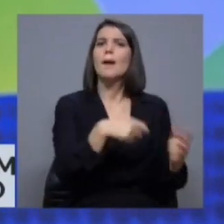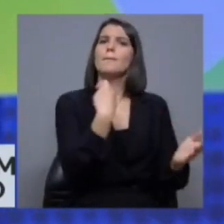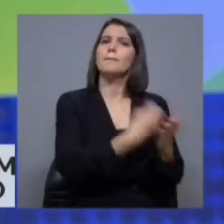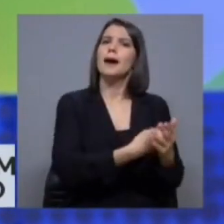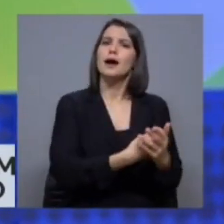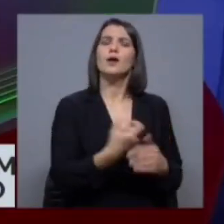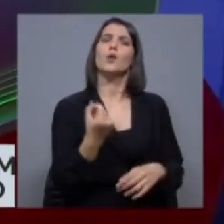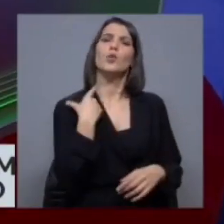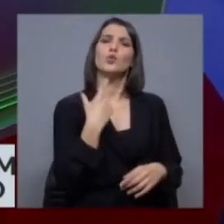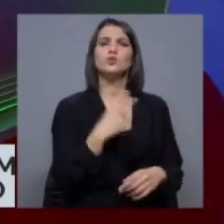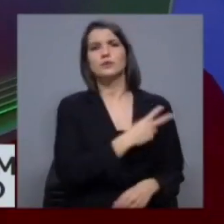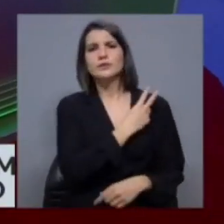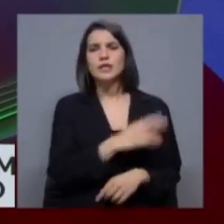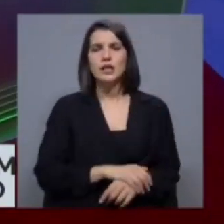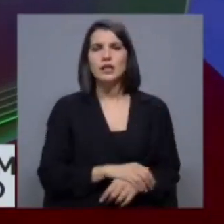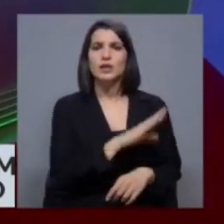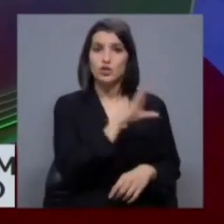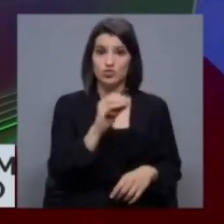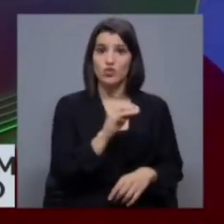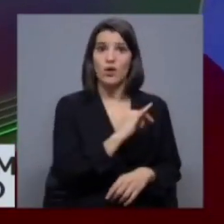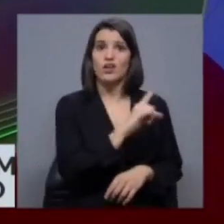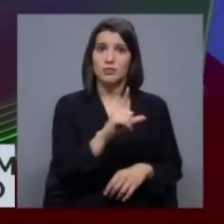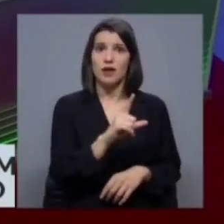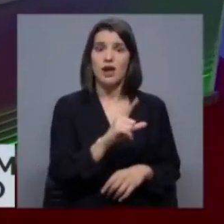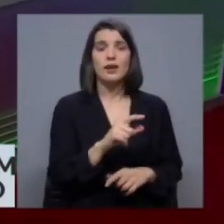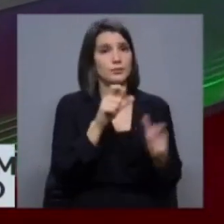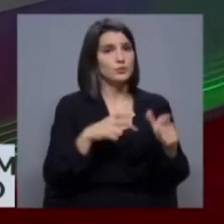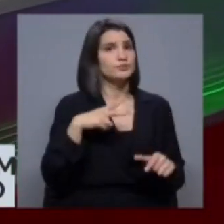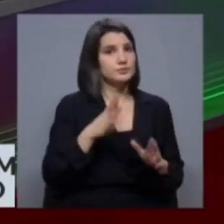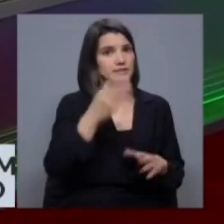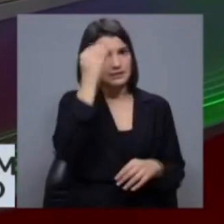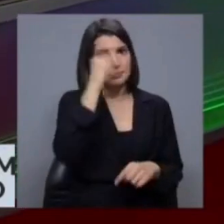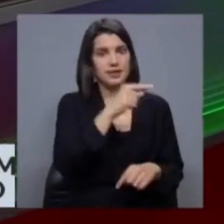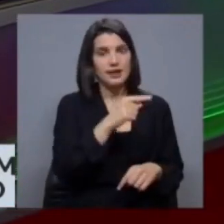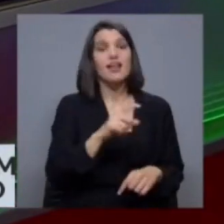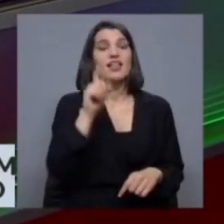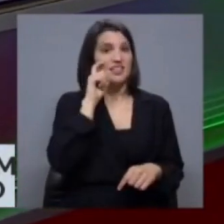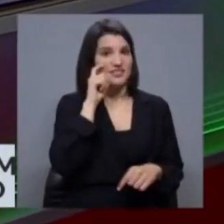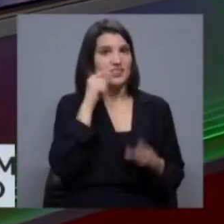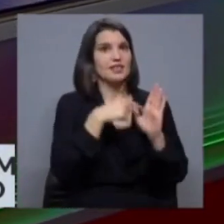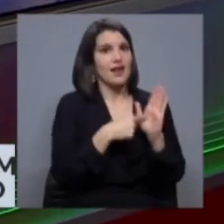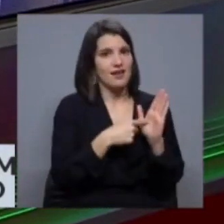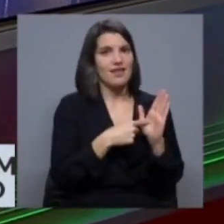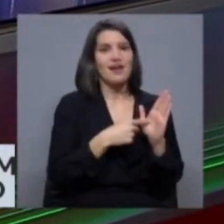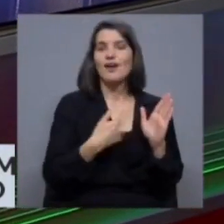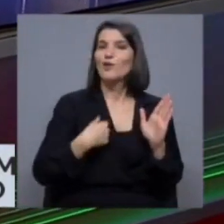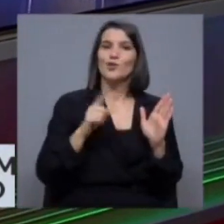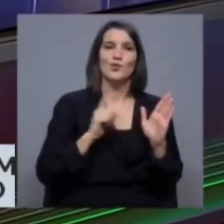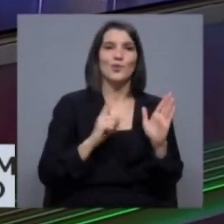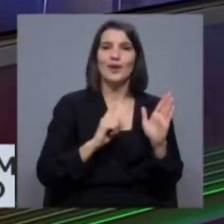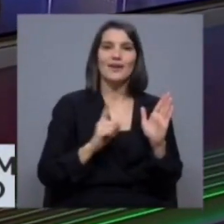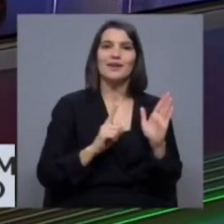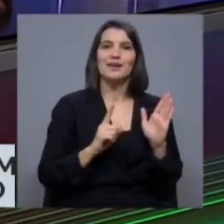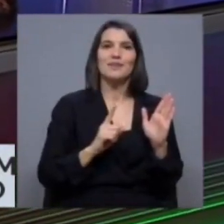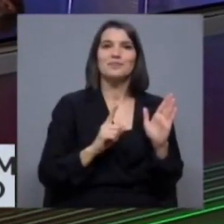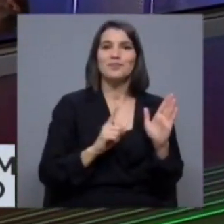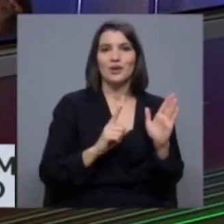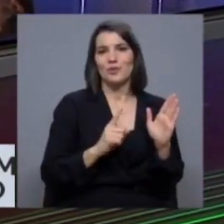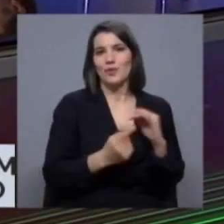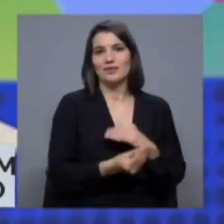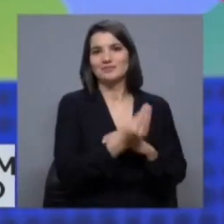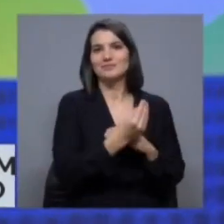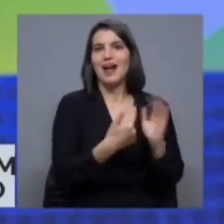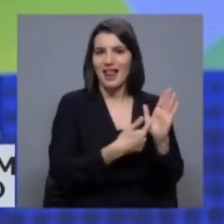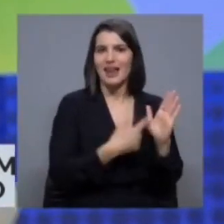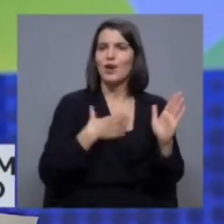superiores ou seja o João sem segredos e antiliberal e as situações de frente e eu tenho aqui não sou não é nada de extraordinário